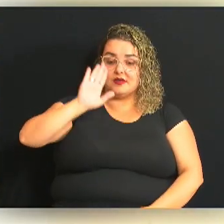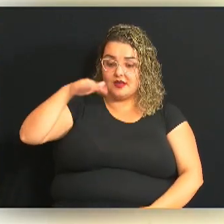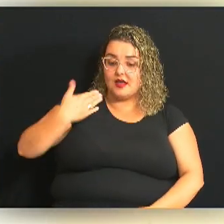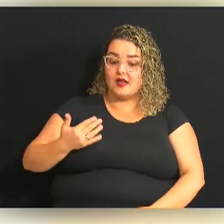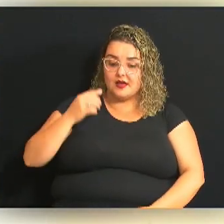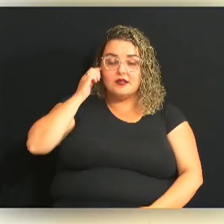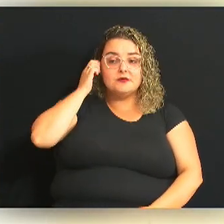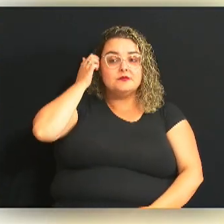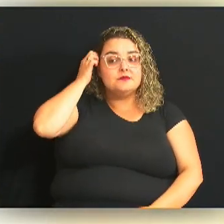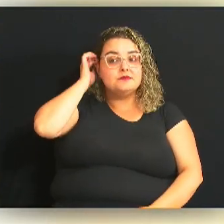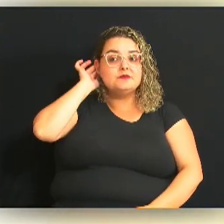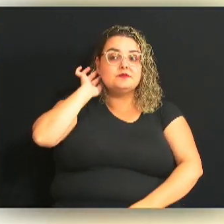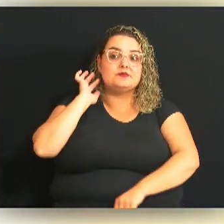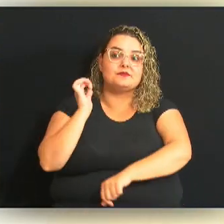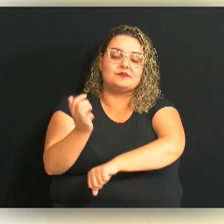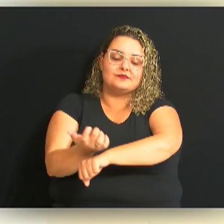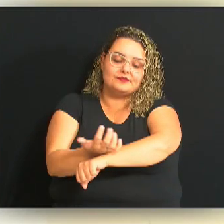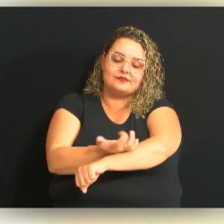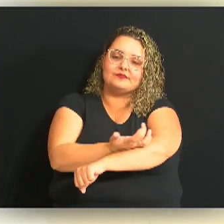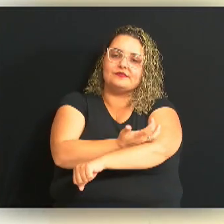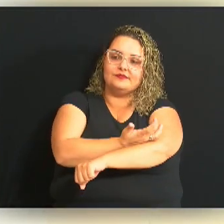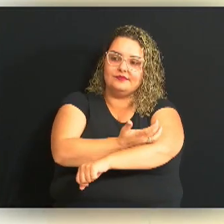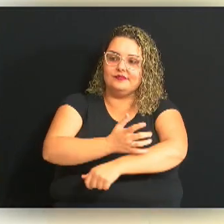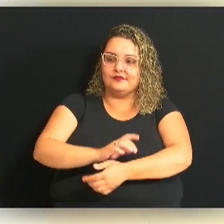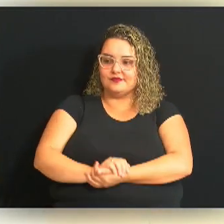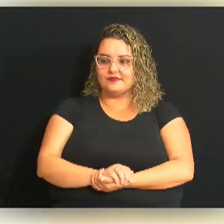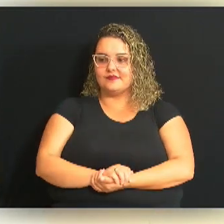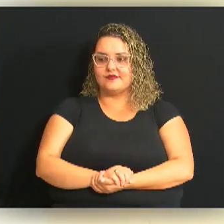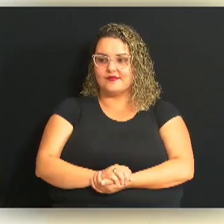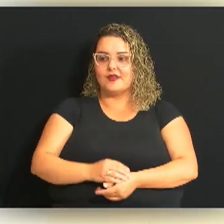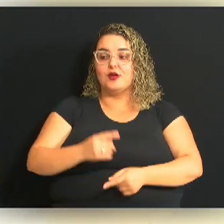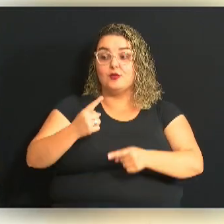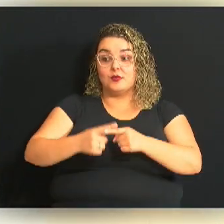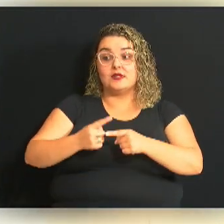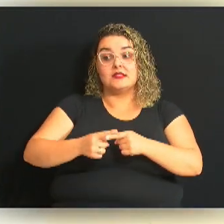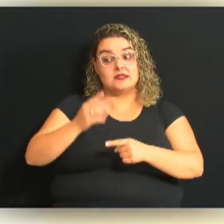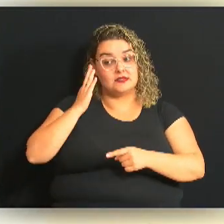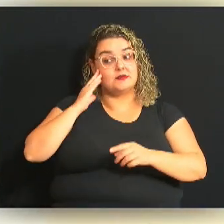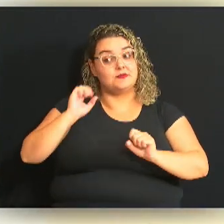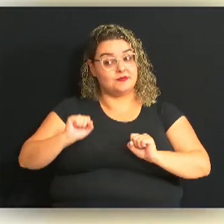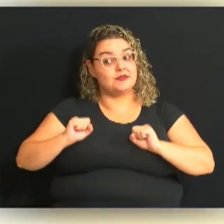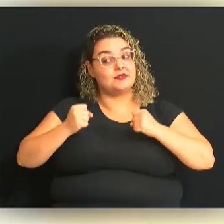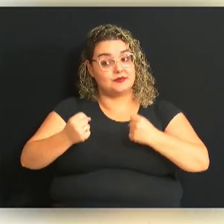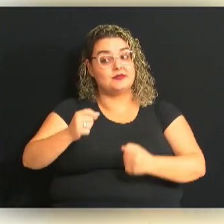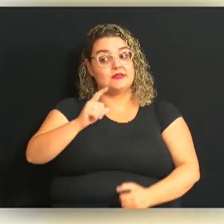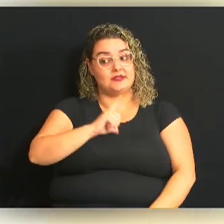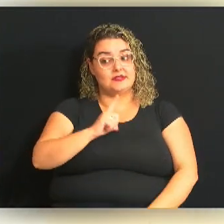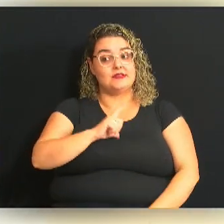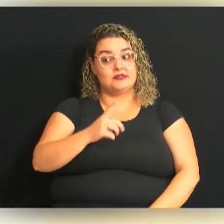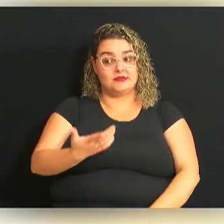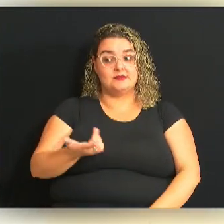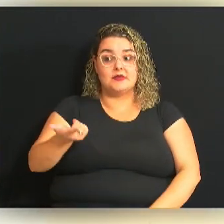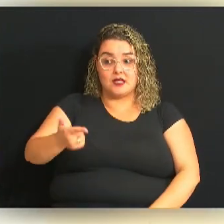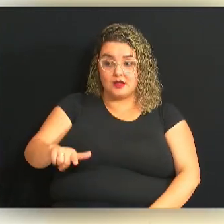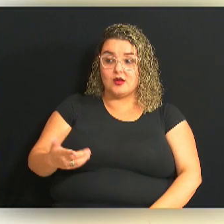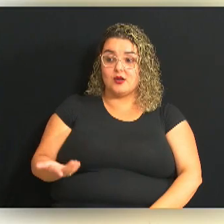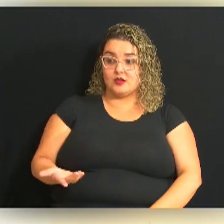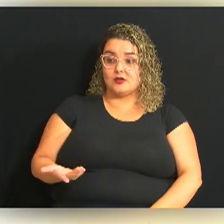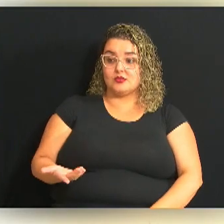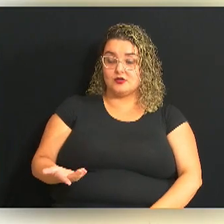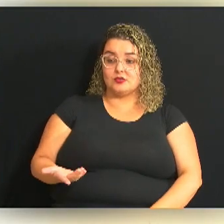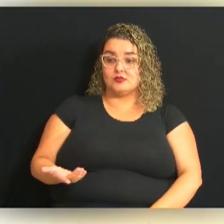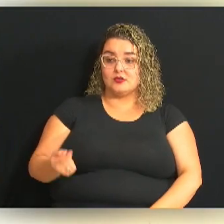muito emocionado, porque a gente sabe a luta, né, que nós temos para manter em